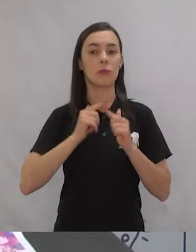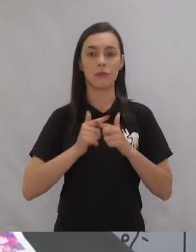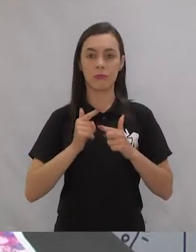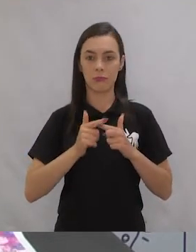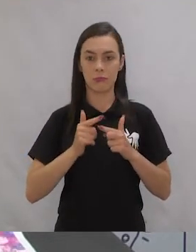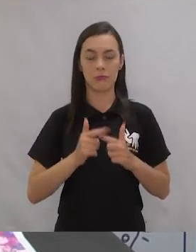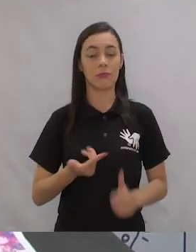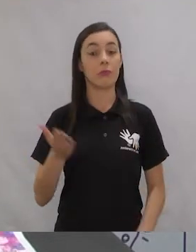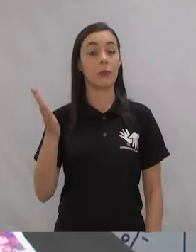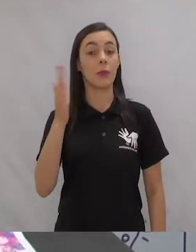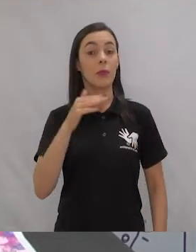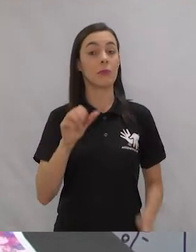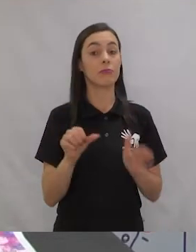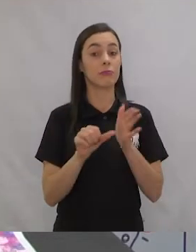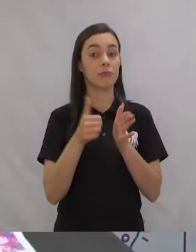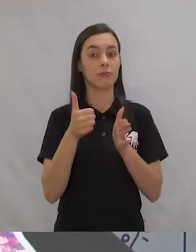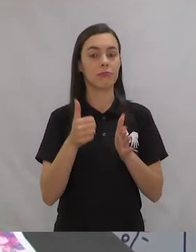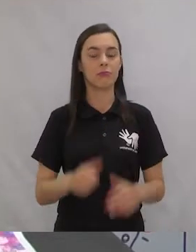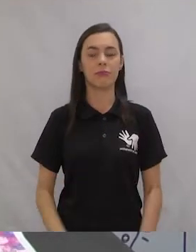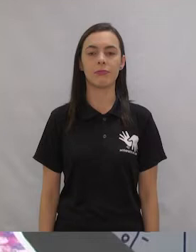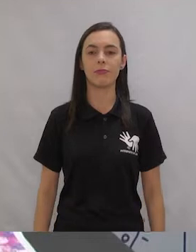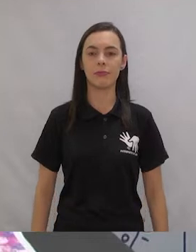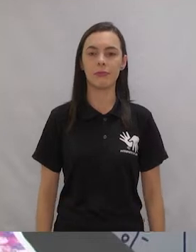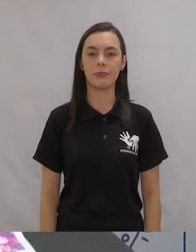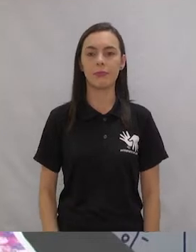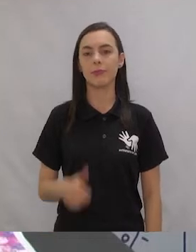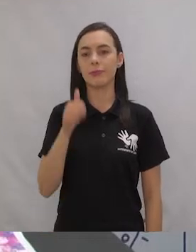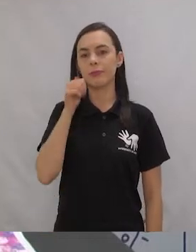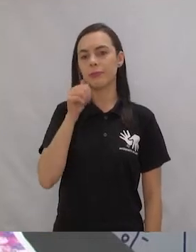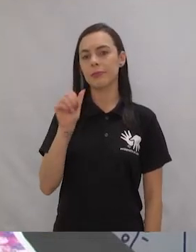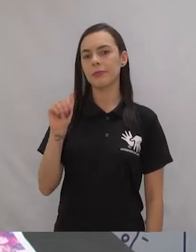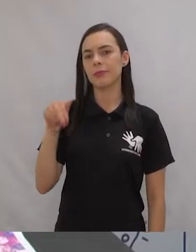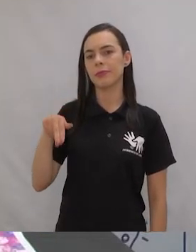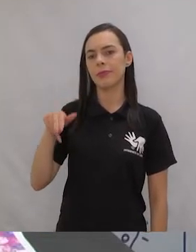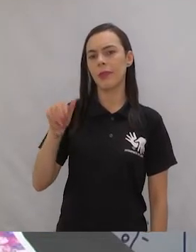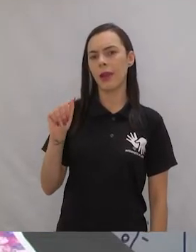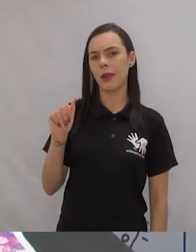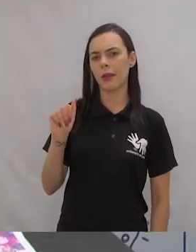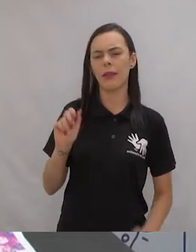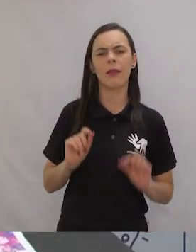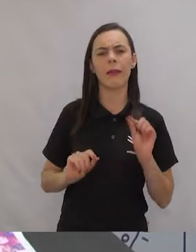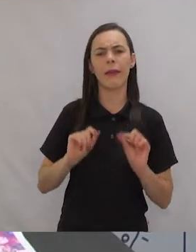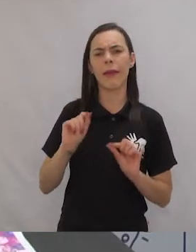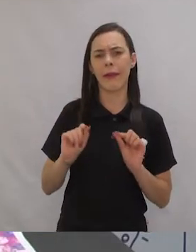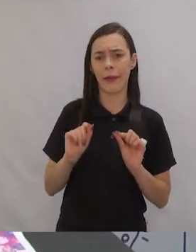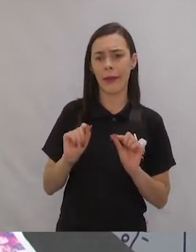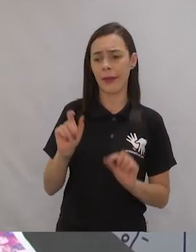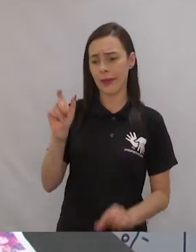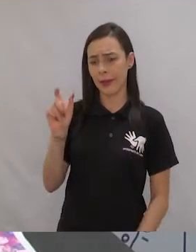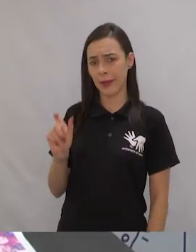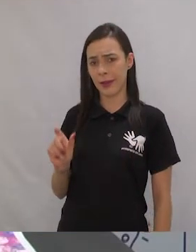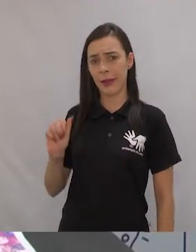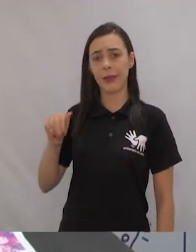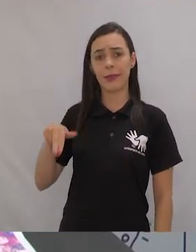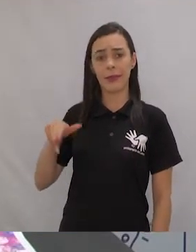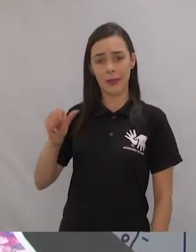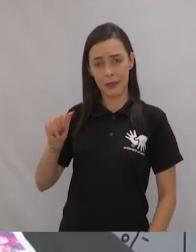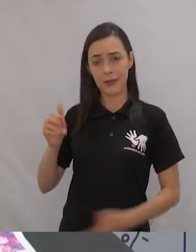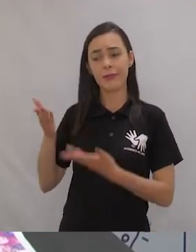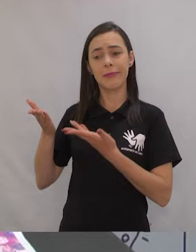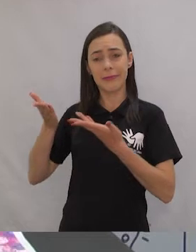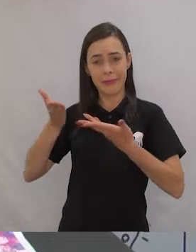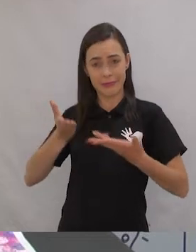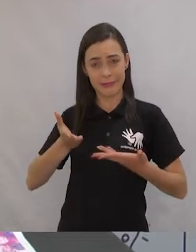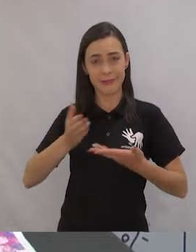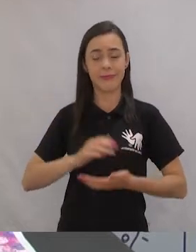problema. Vamos lá para a primeira situação. Ana. Quem é a Ana? Então, temos a Ana aqui. Seja